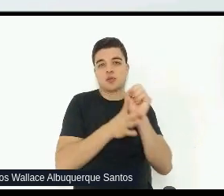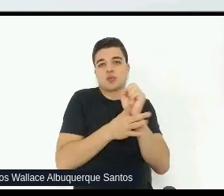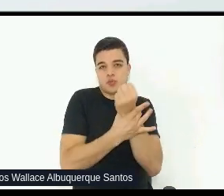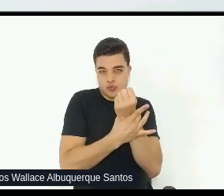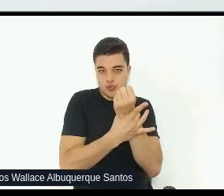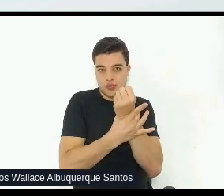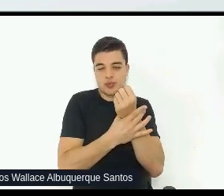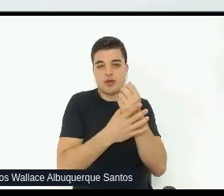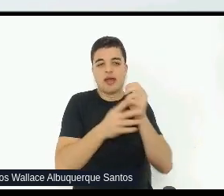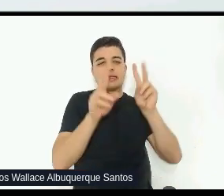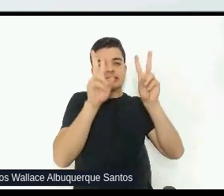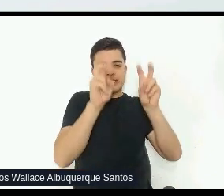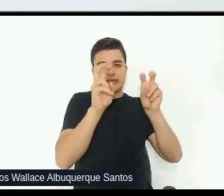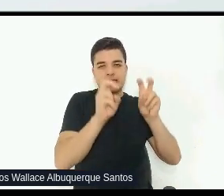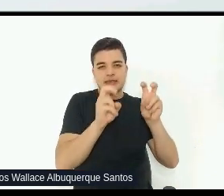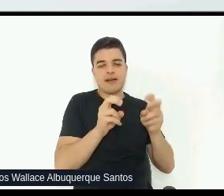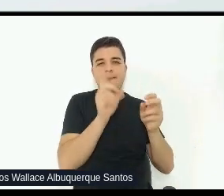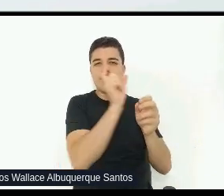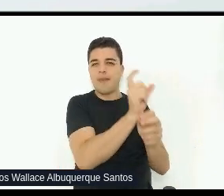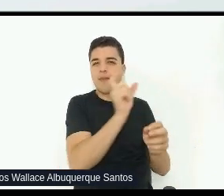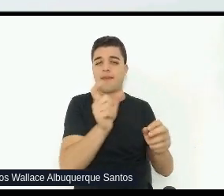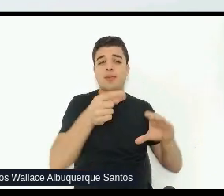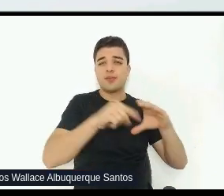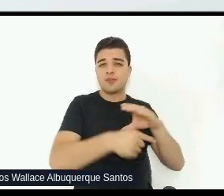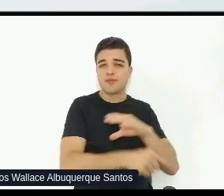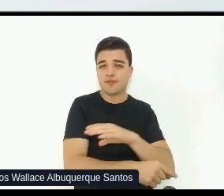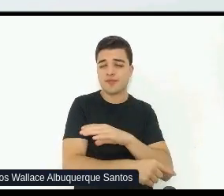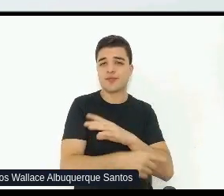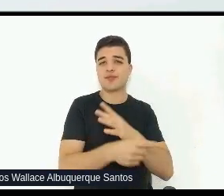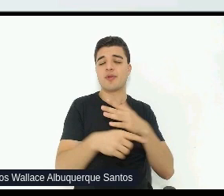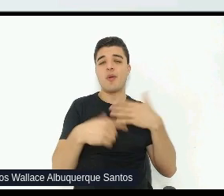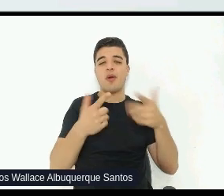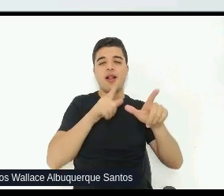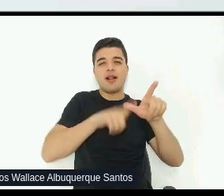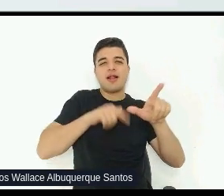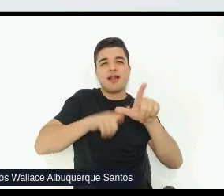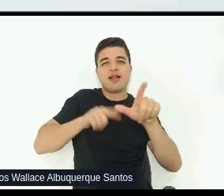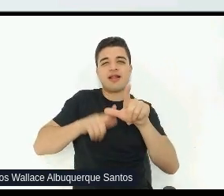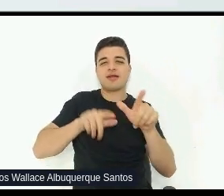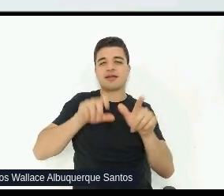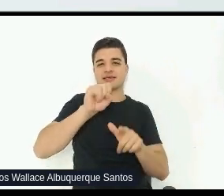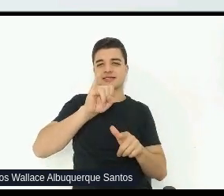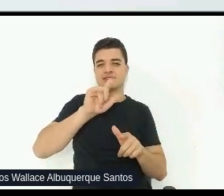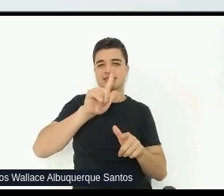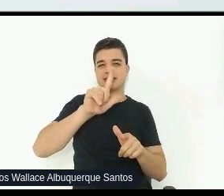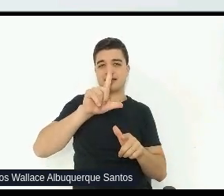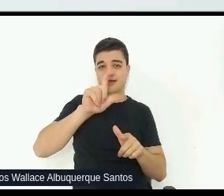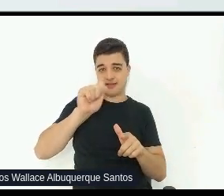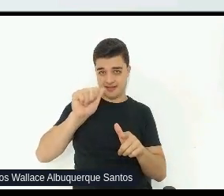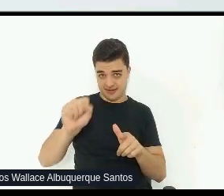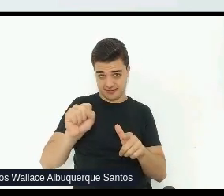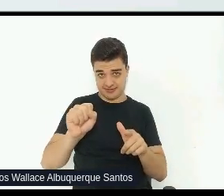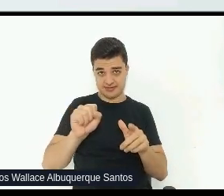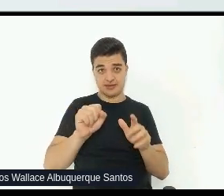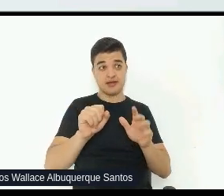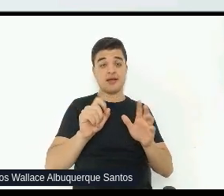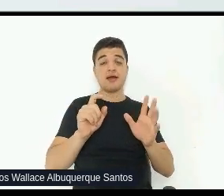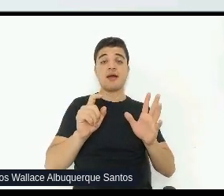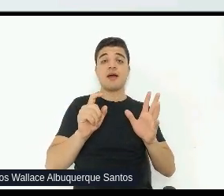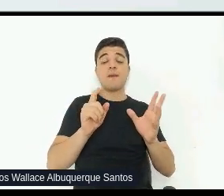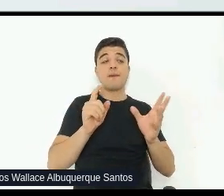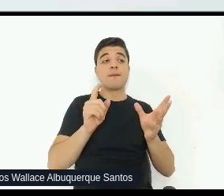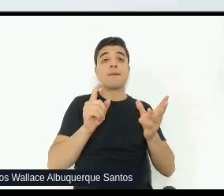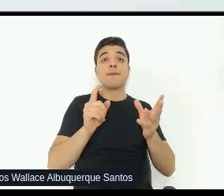siglas. Porque essas siglas, por exemplo, elas precisam ser, a primeira vez que elas forem apresentadas ao público, elas precisam vir de forma